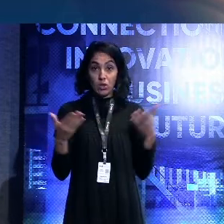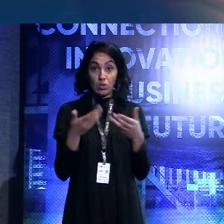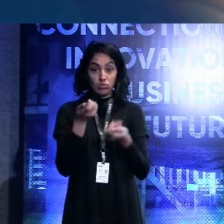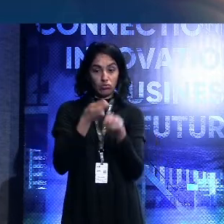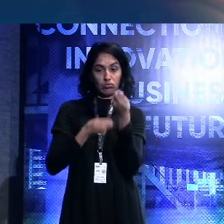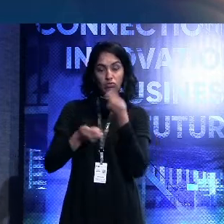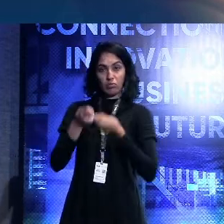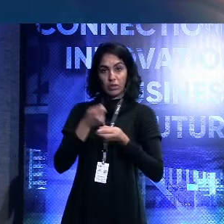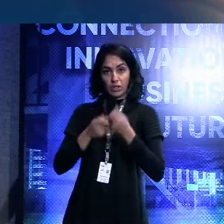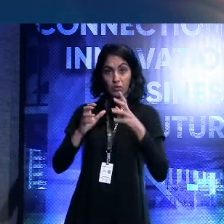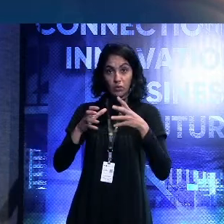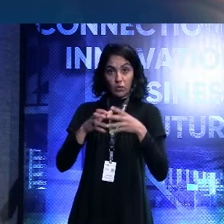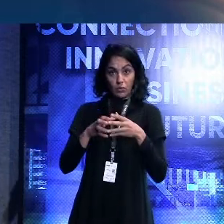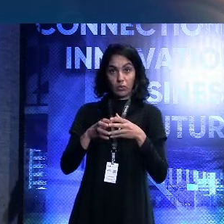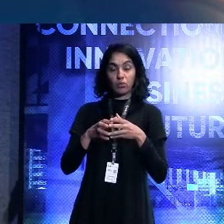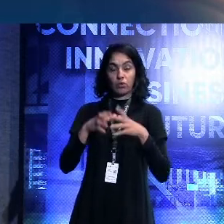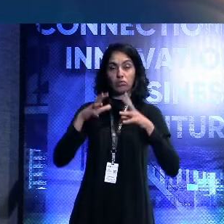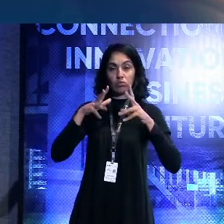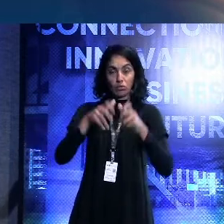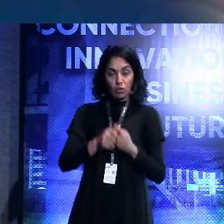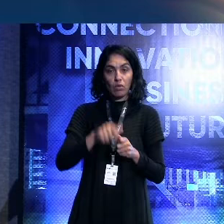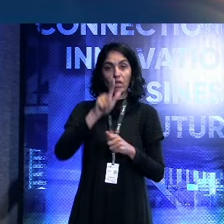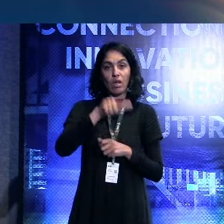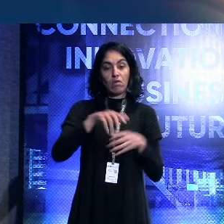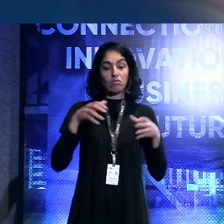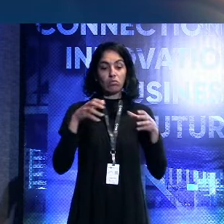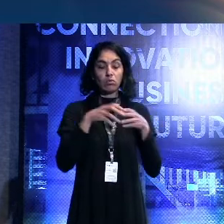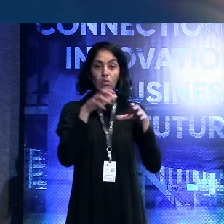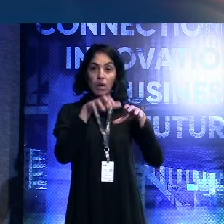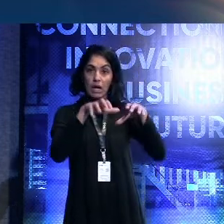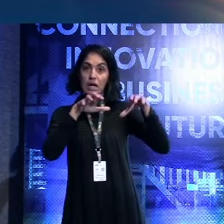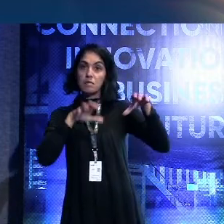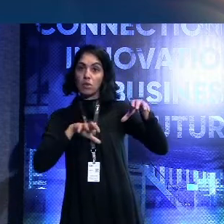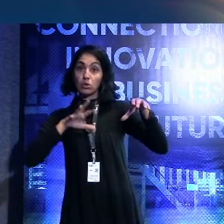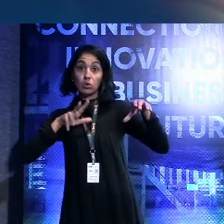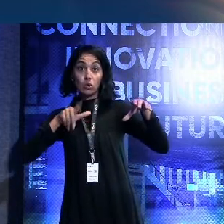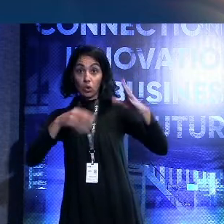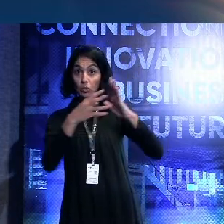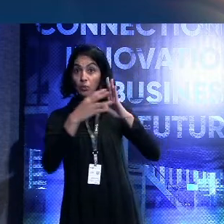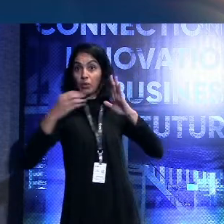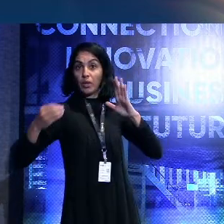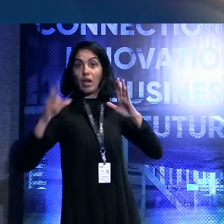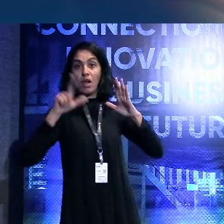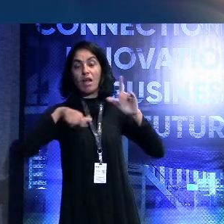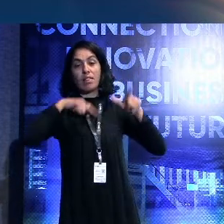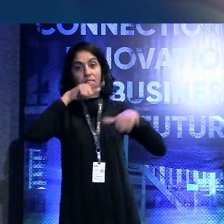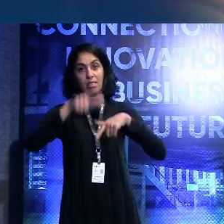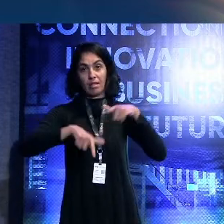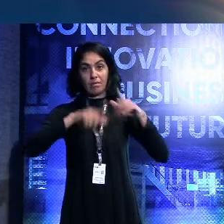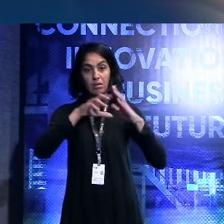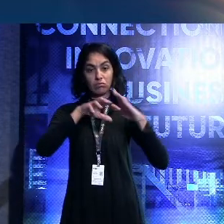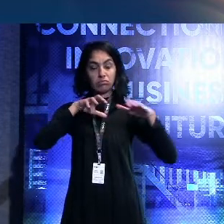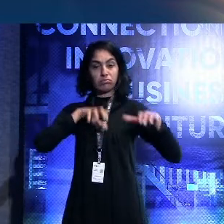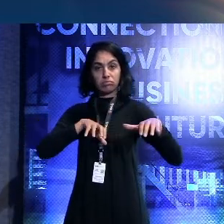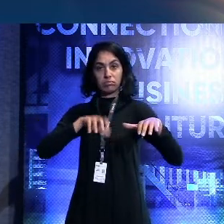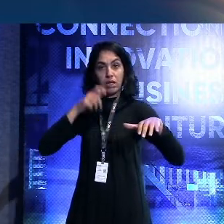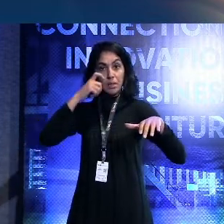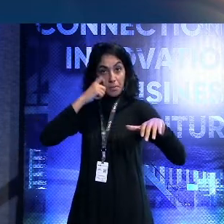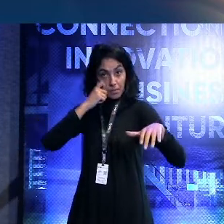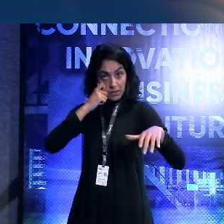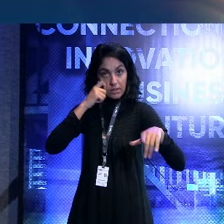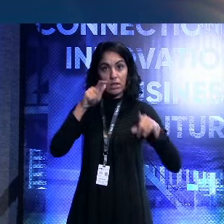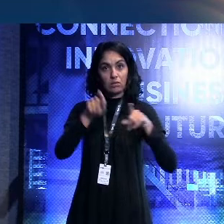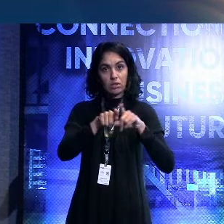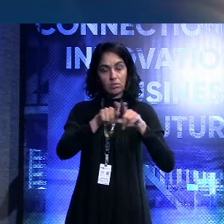tecnologia administrativa como um todo, é um time que é remoto primeiro. Então, todo o nosso modelo de trabalho hoje ele é remoto primeiro. Quem está no presencial, inclusive, se